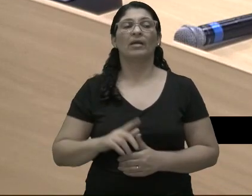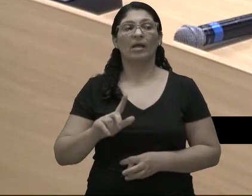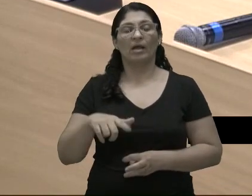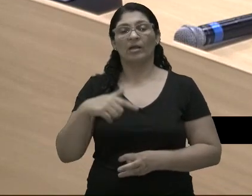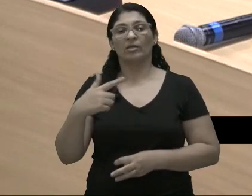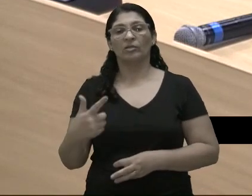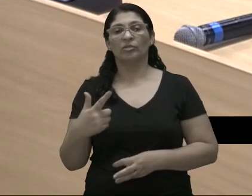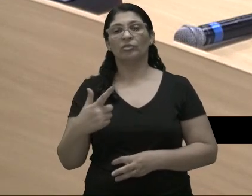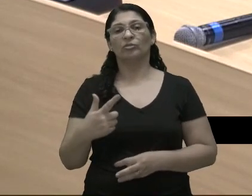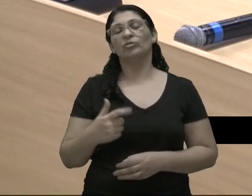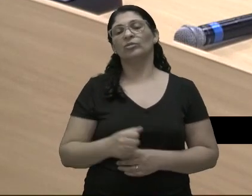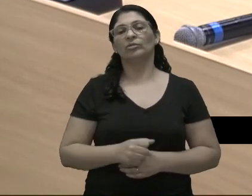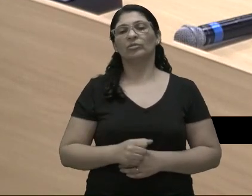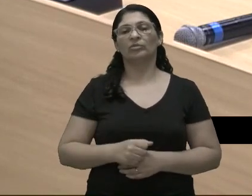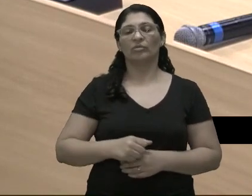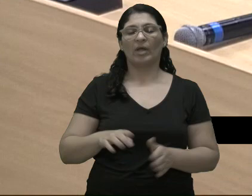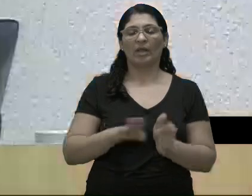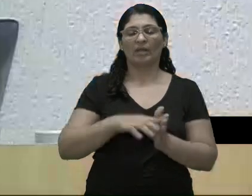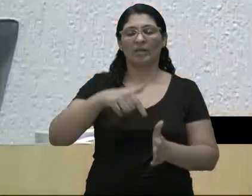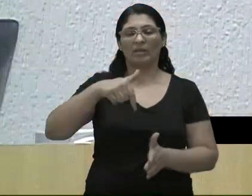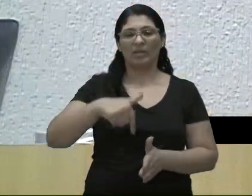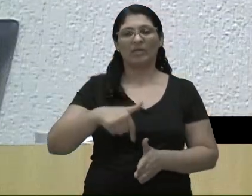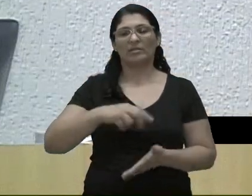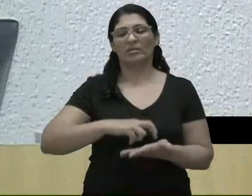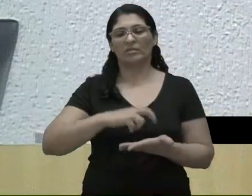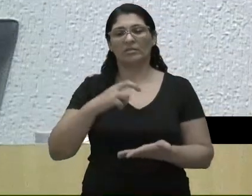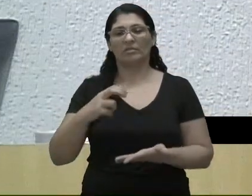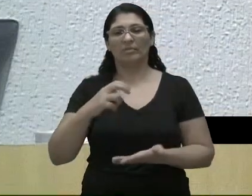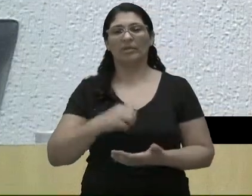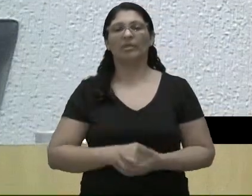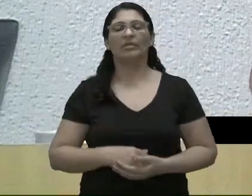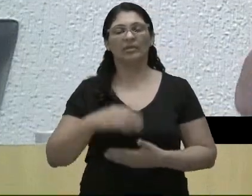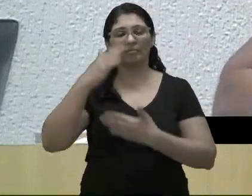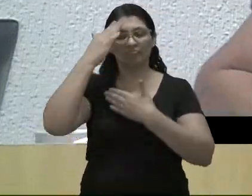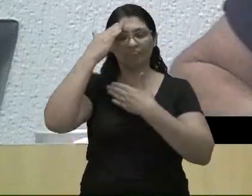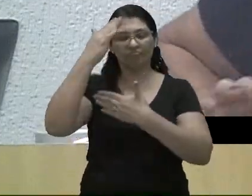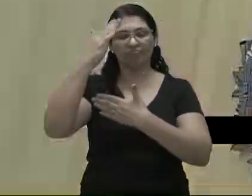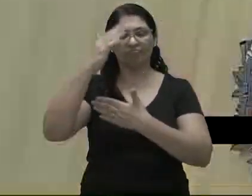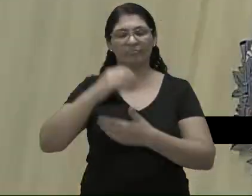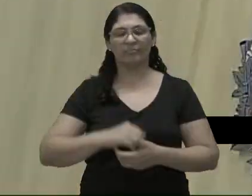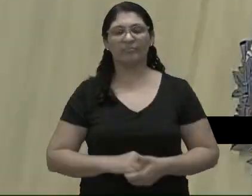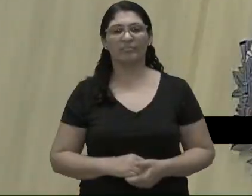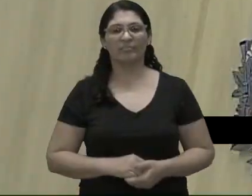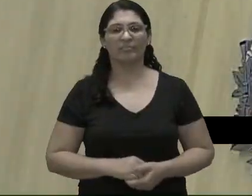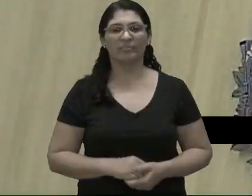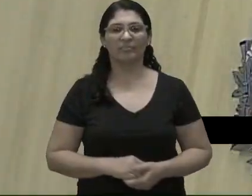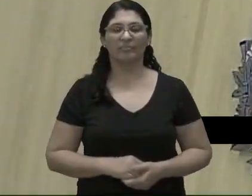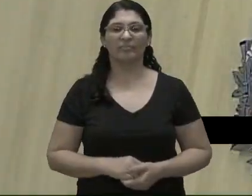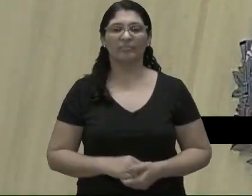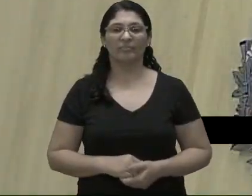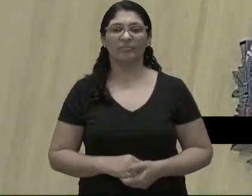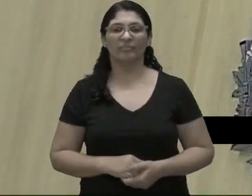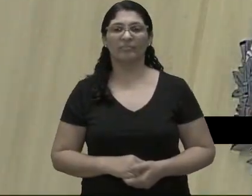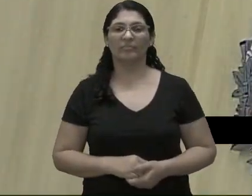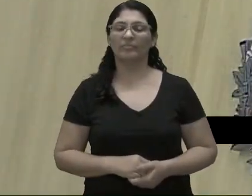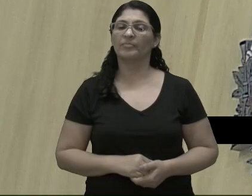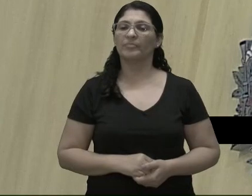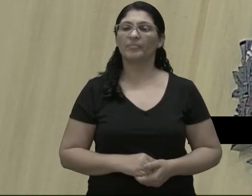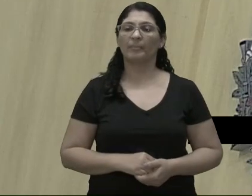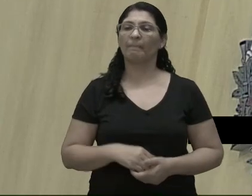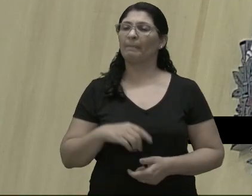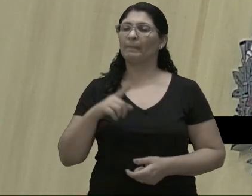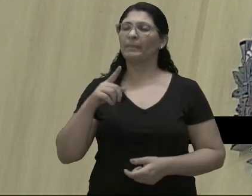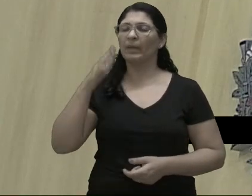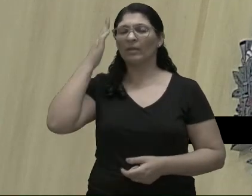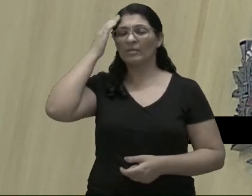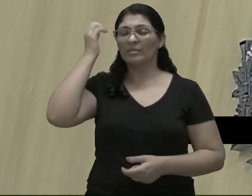horas na minha gestão, tá? Obrigada, Renata. Tá esclarecida a dúvida. Renata, você sabe me dizer se uma das